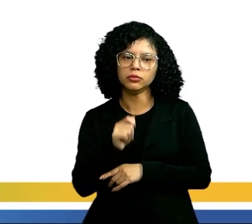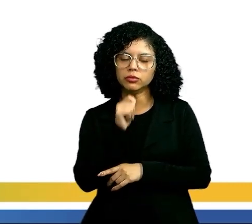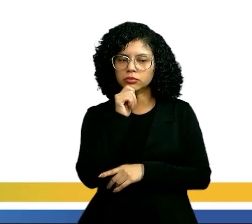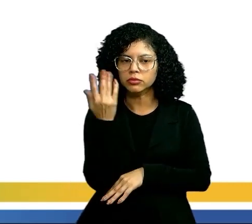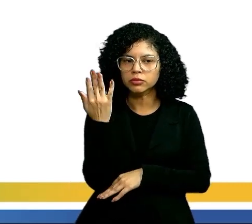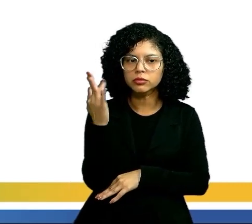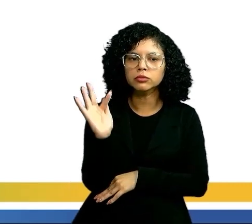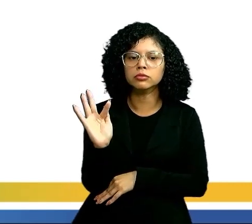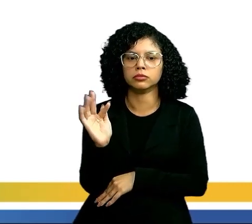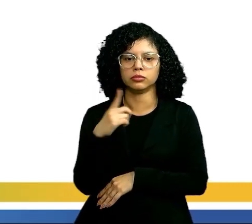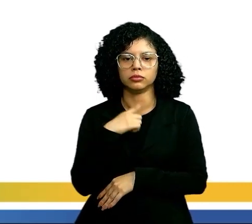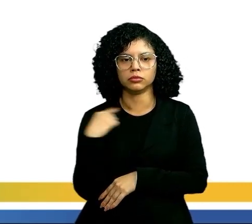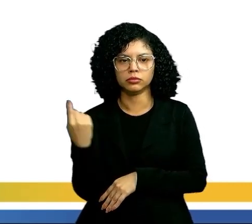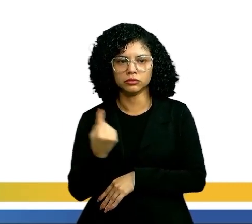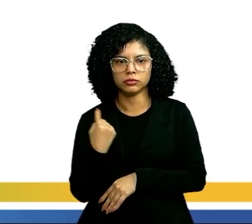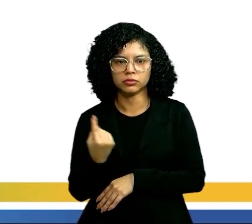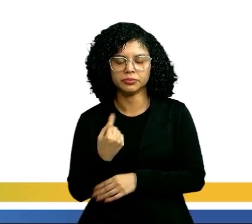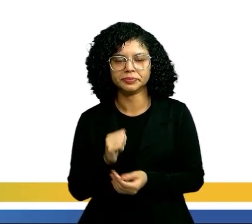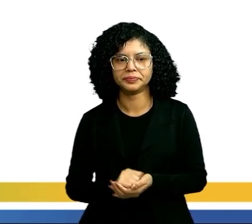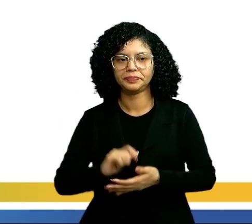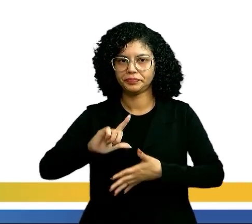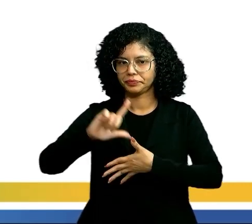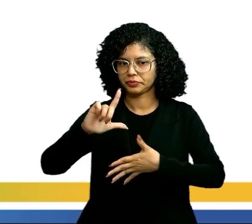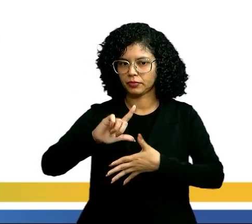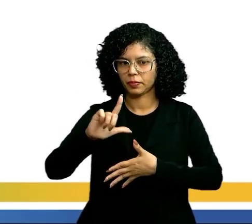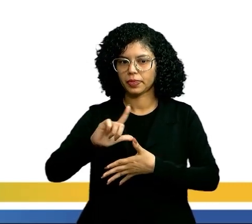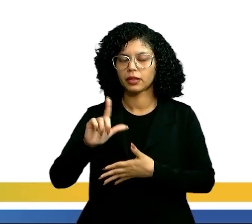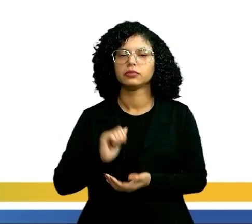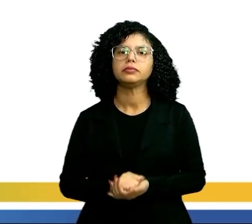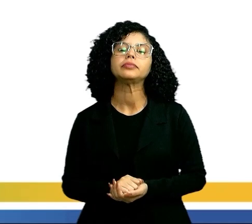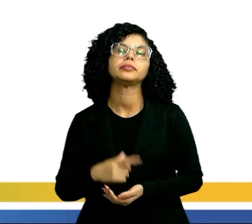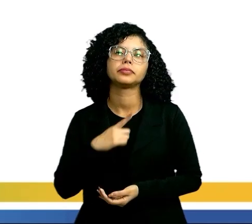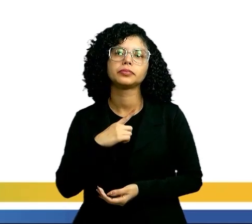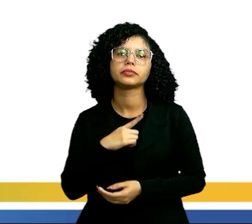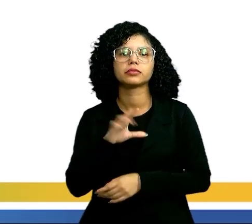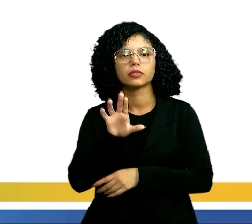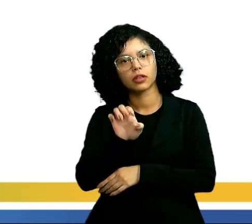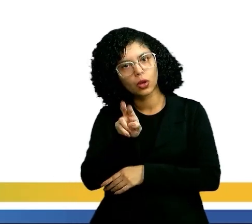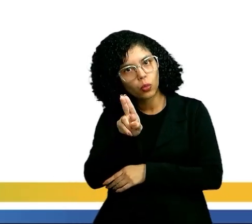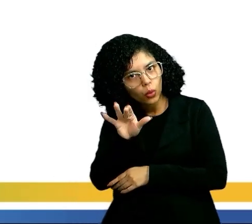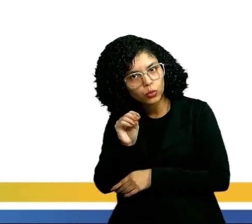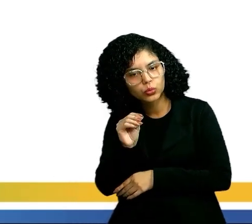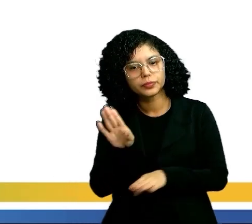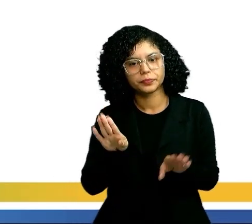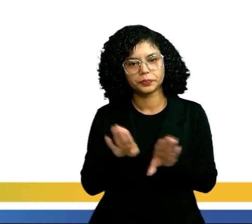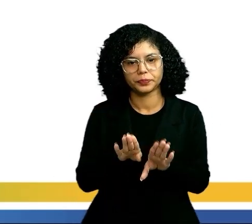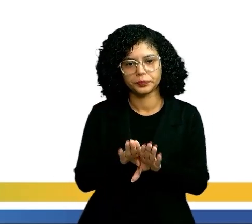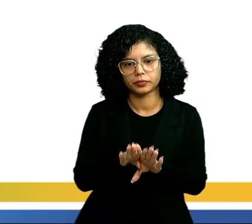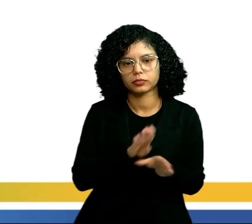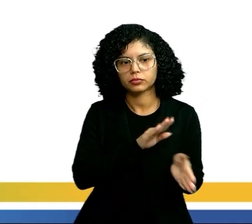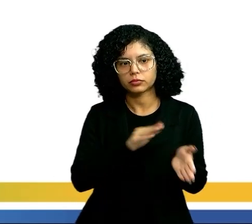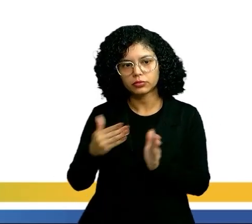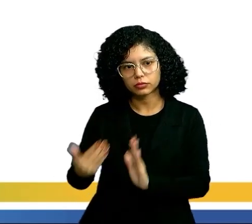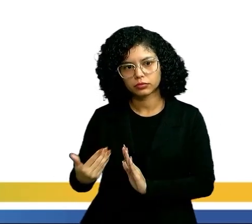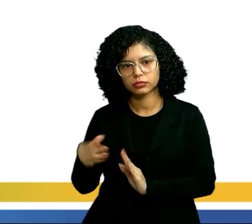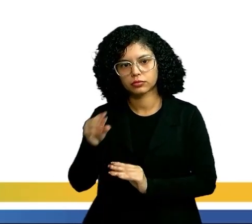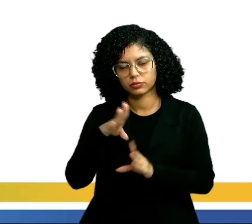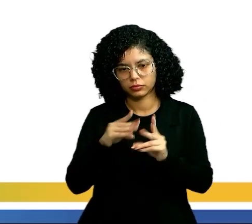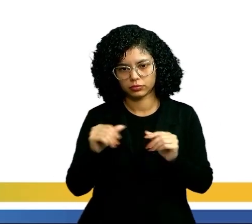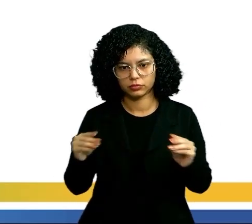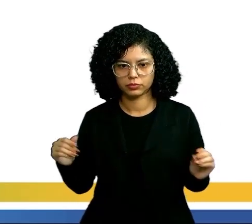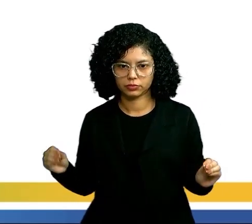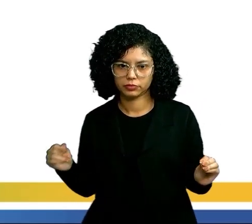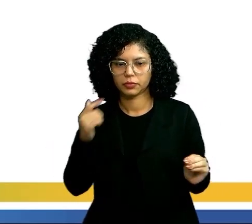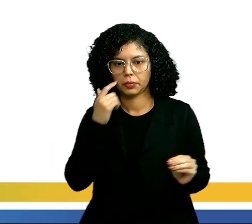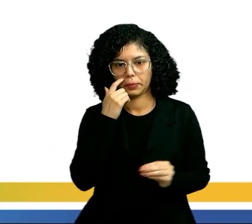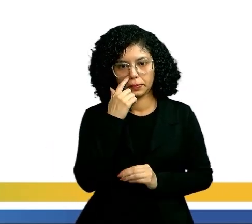país da nossa Latinoamérica, digamos assim, que tem o euro como moeda e que também faz parte, que é um território